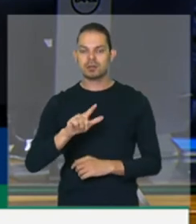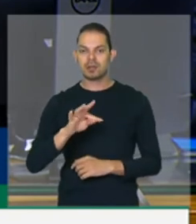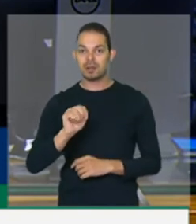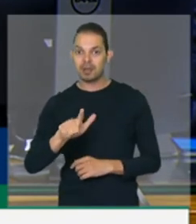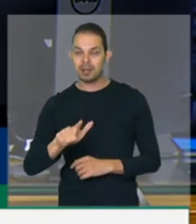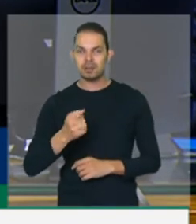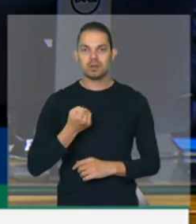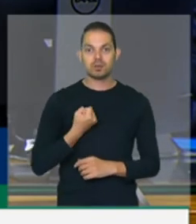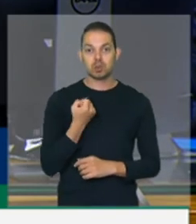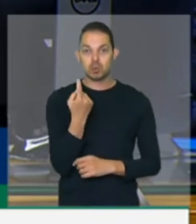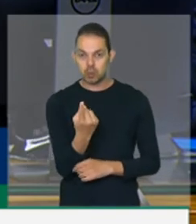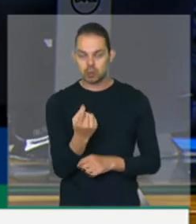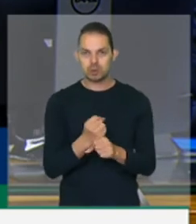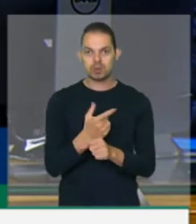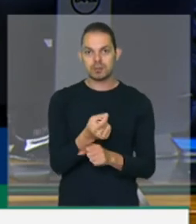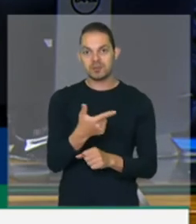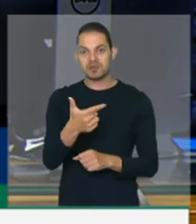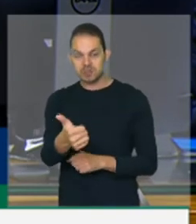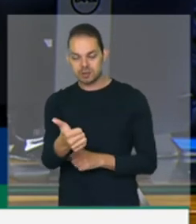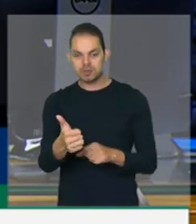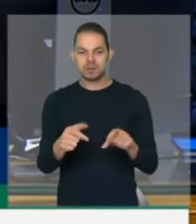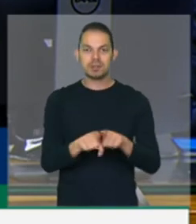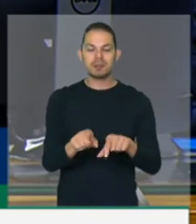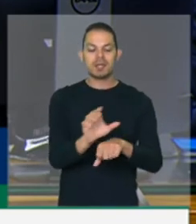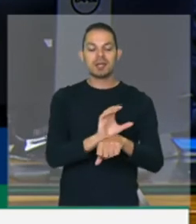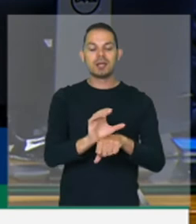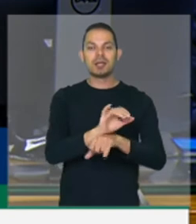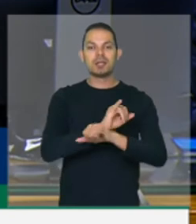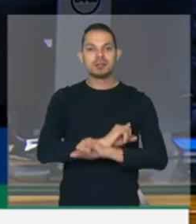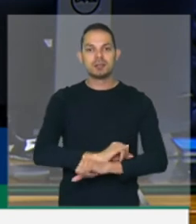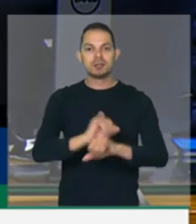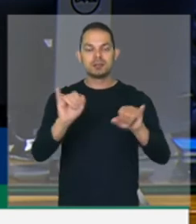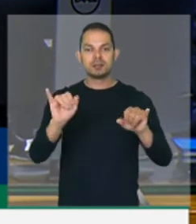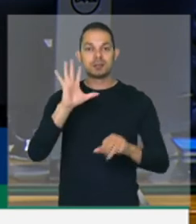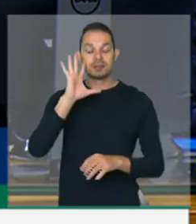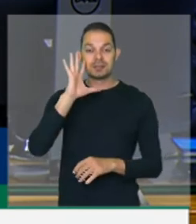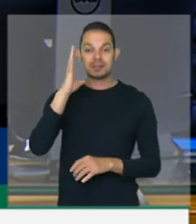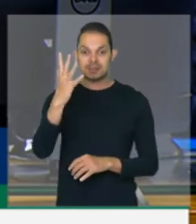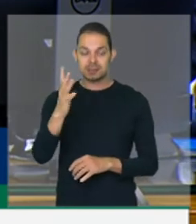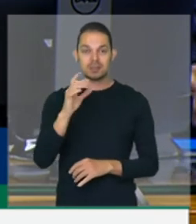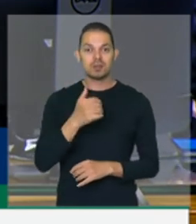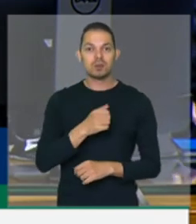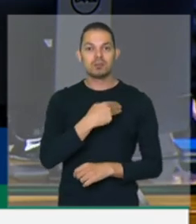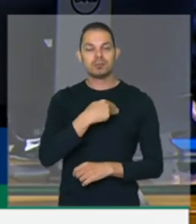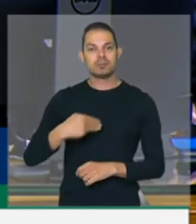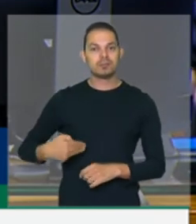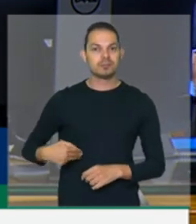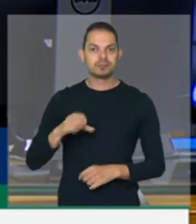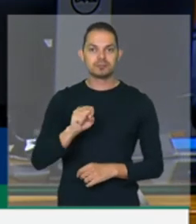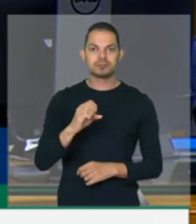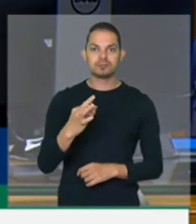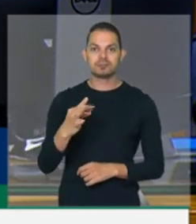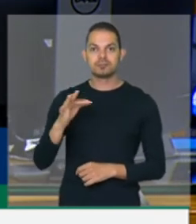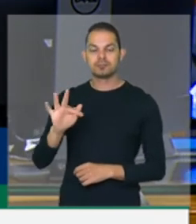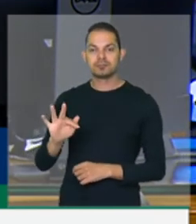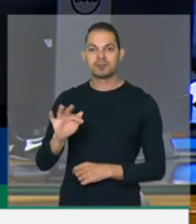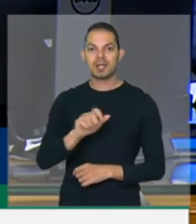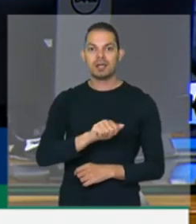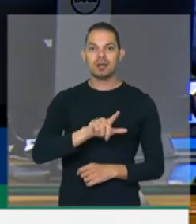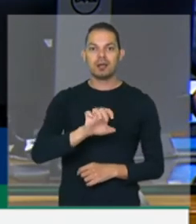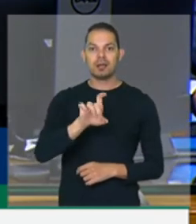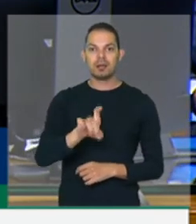conforme o parágrafo 2º do artigo 53 da Constituição Federal, comunica nos termos da decisão proferida pelo senhor ministro do Supremo Tribunal Federal,